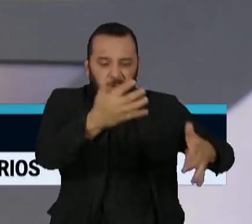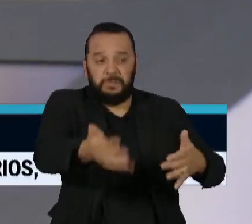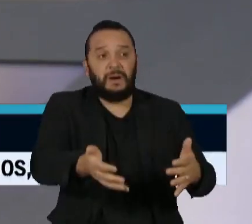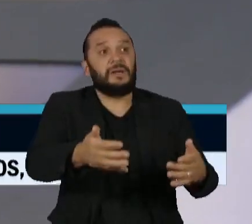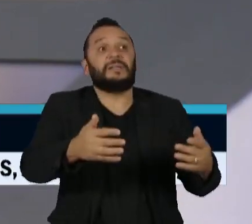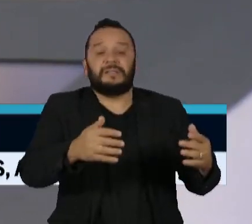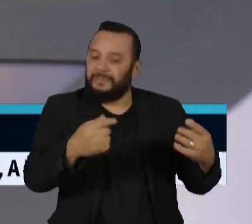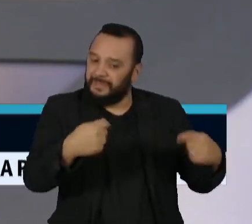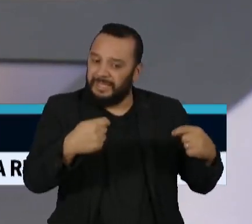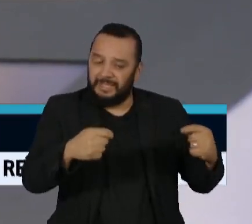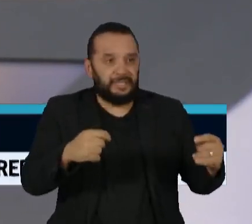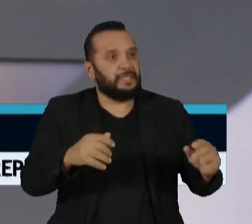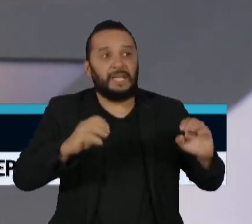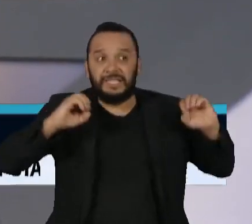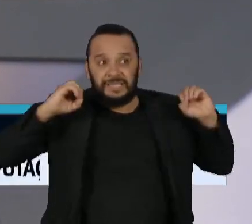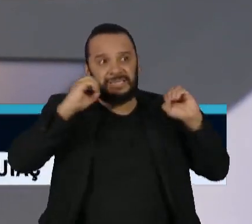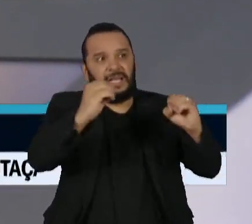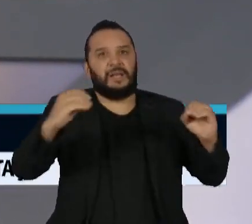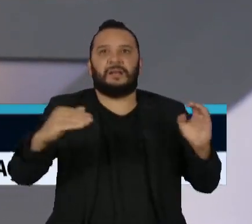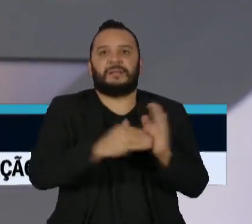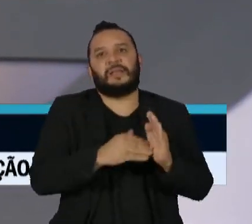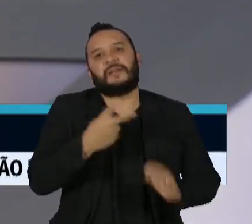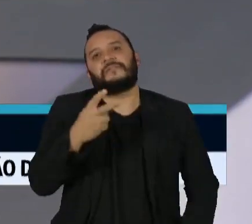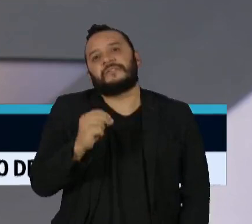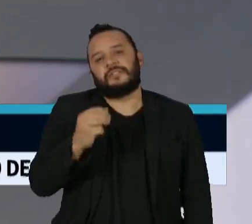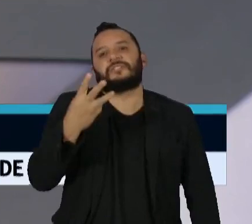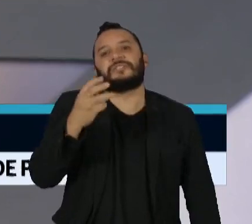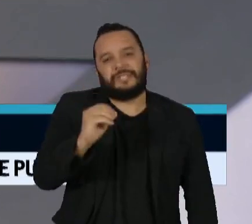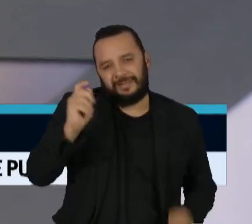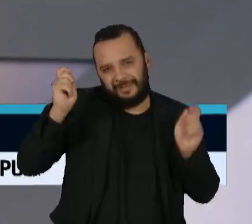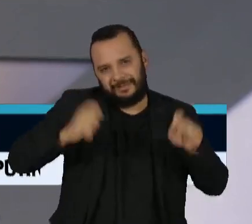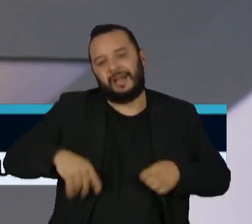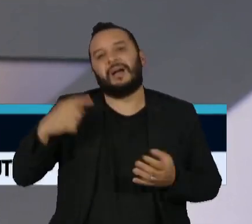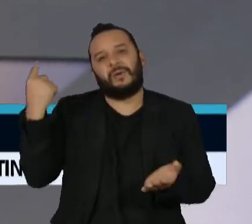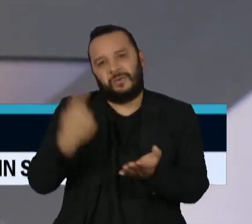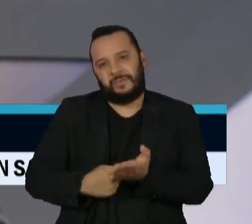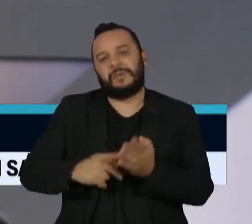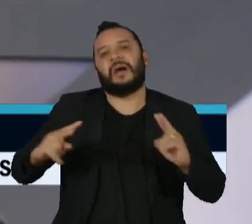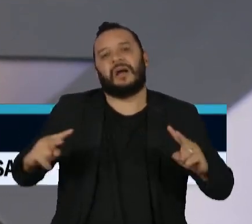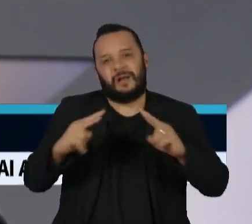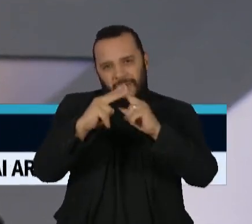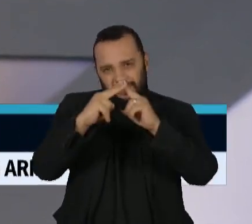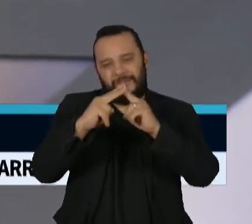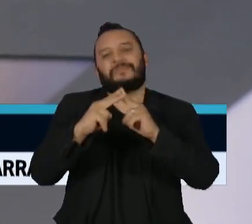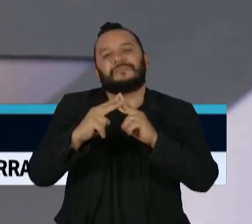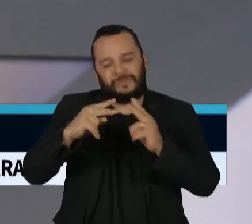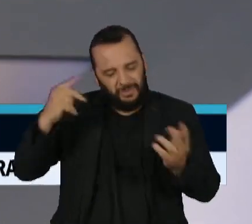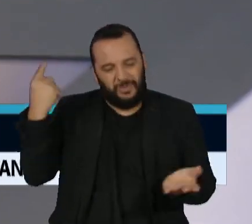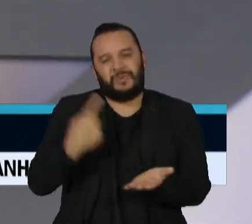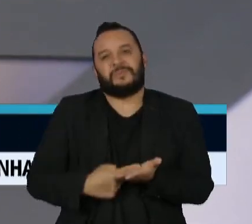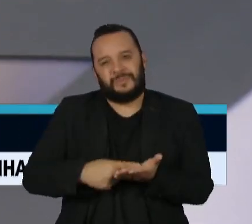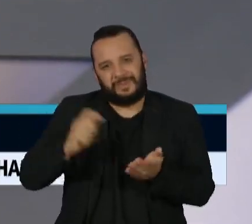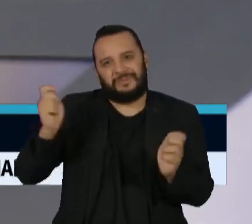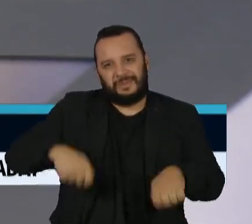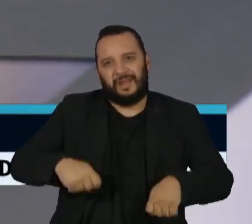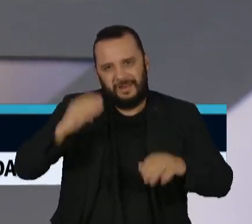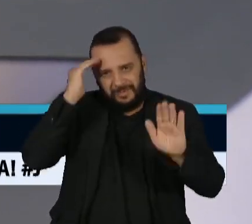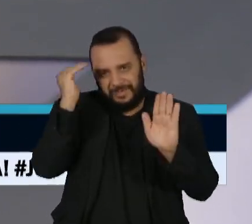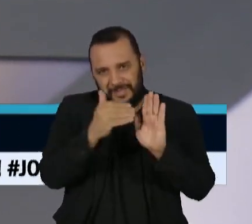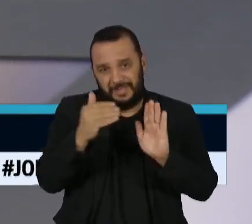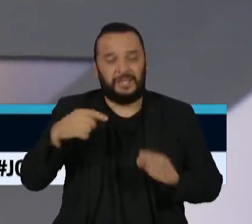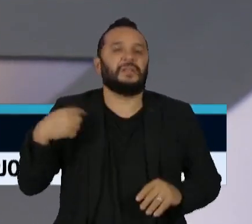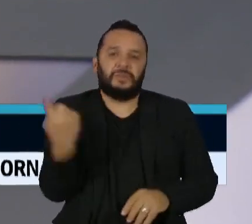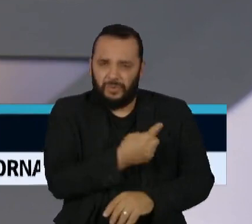desmatamento como Lula prometeu zerar em 2030 a gente vai cumprir o acordo de Paris na prática é isso a gente tem uma grande missão de